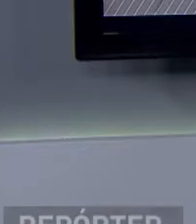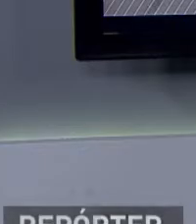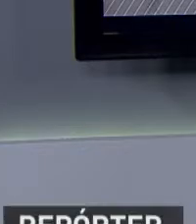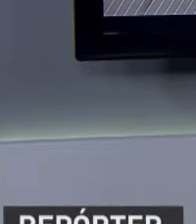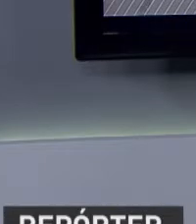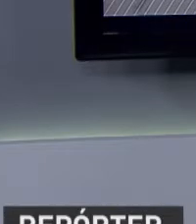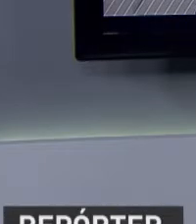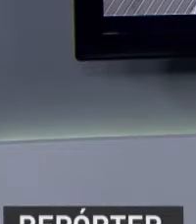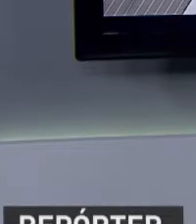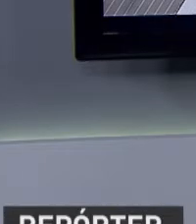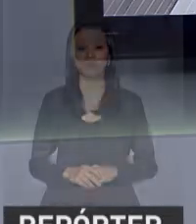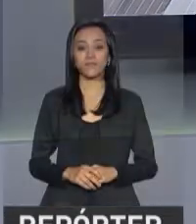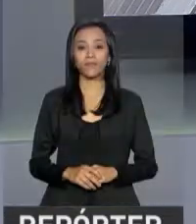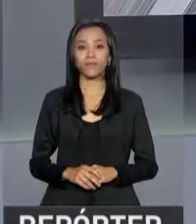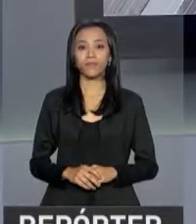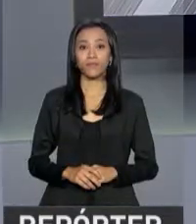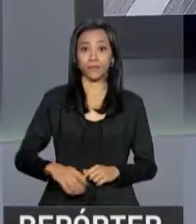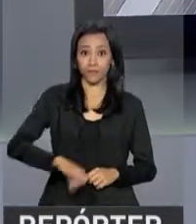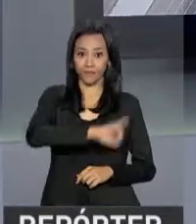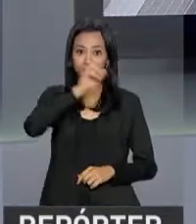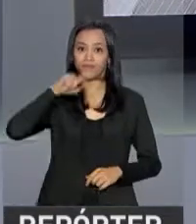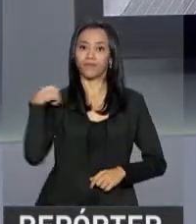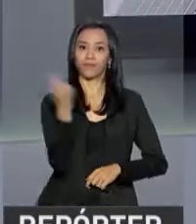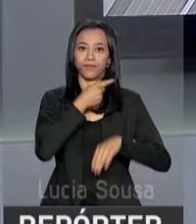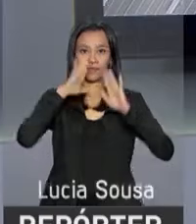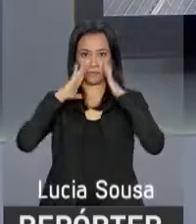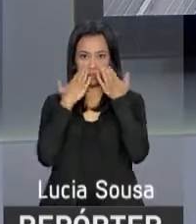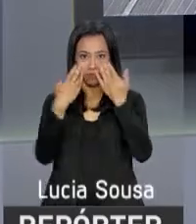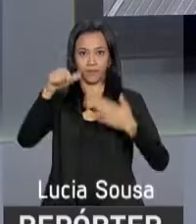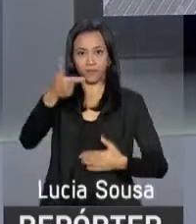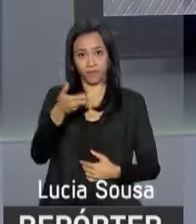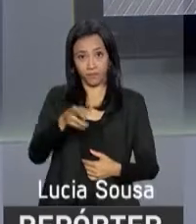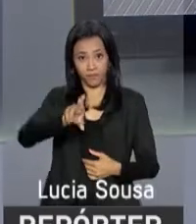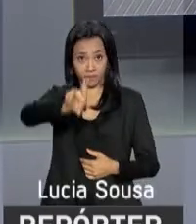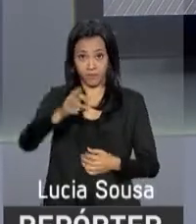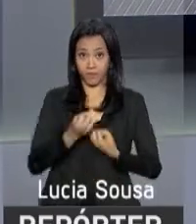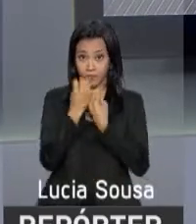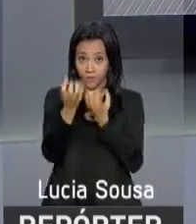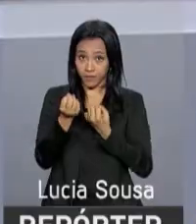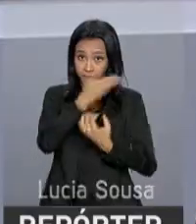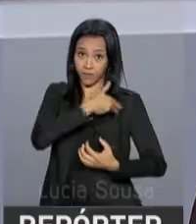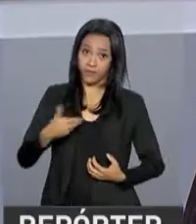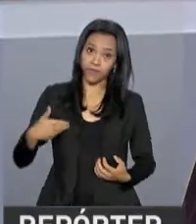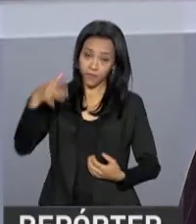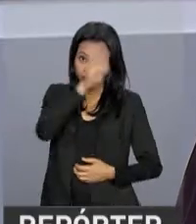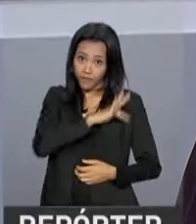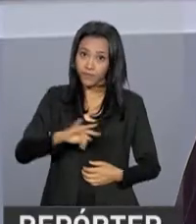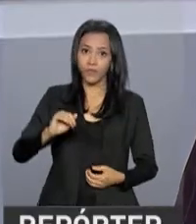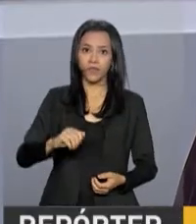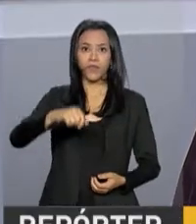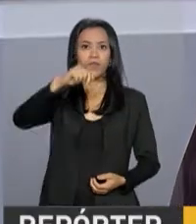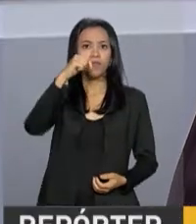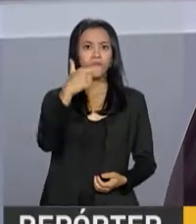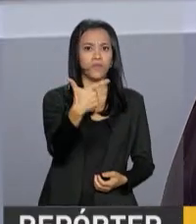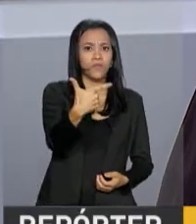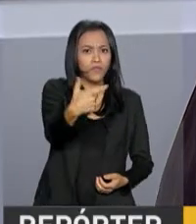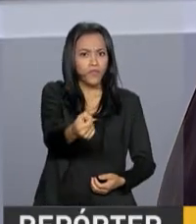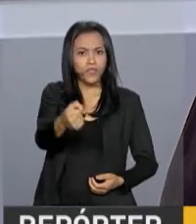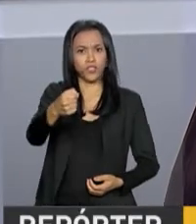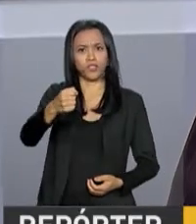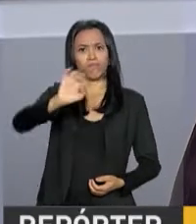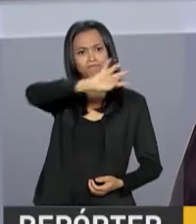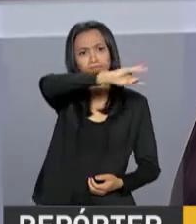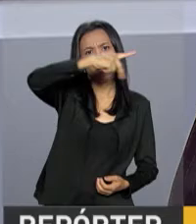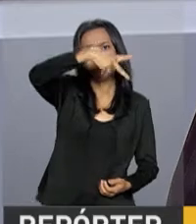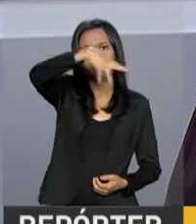lá estamos de volta com o repórter nbr as notícias do governo federal vinte chefes de estado e de